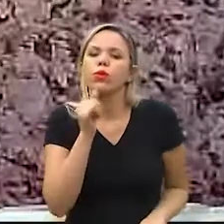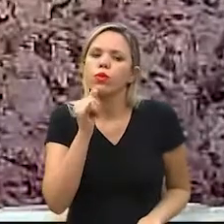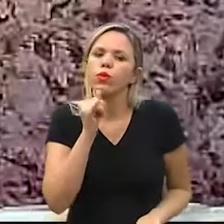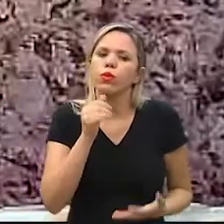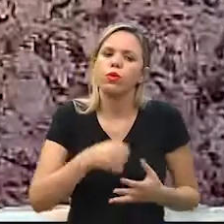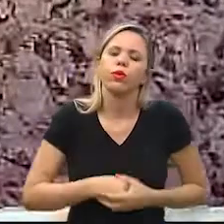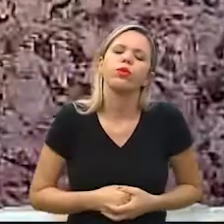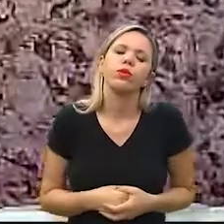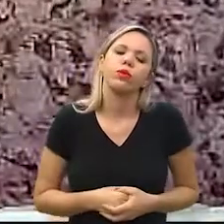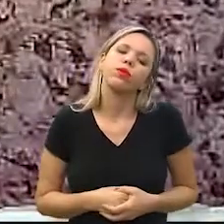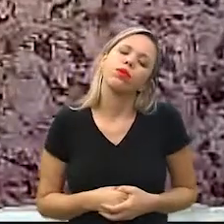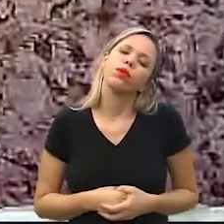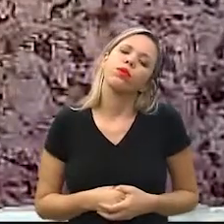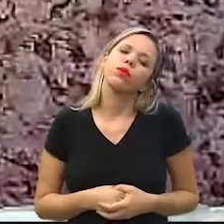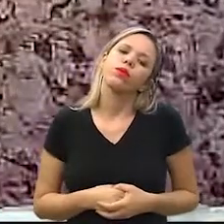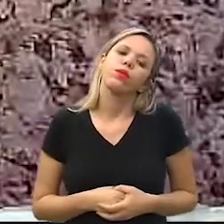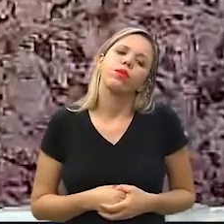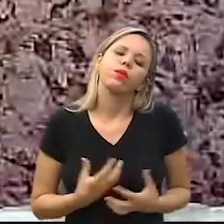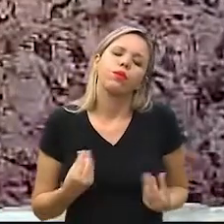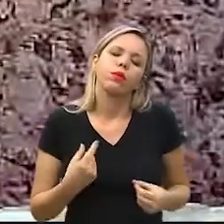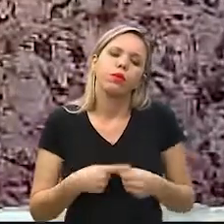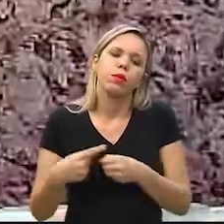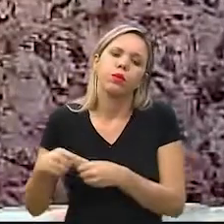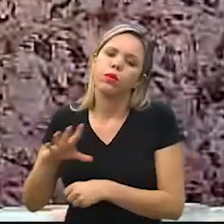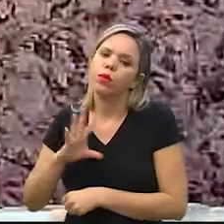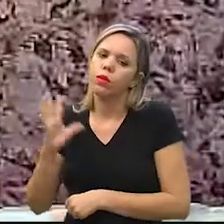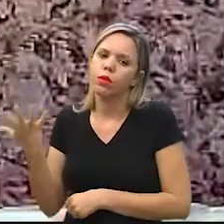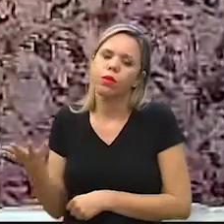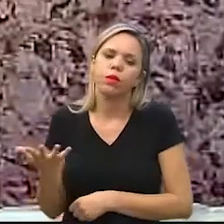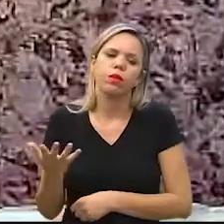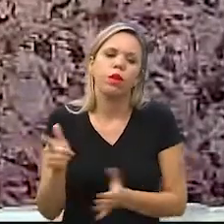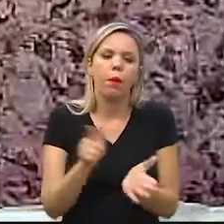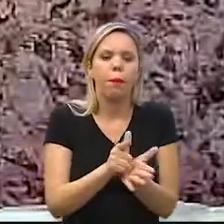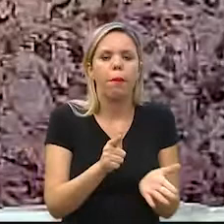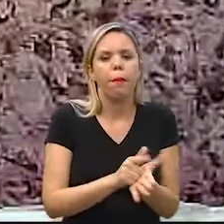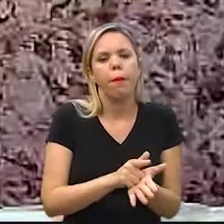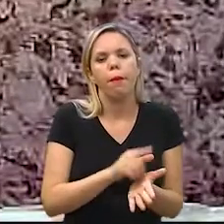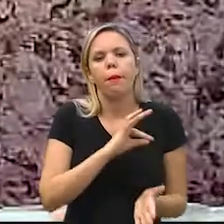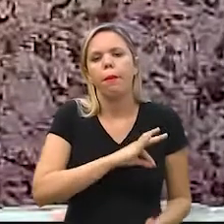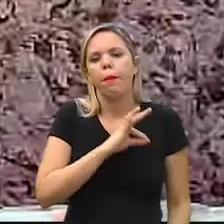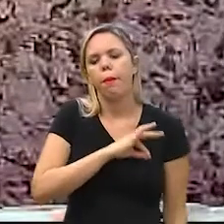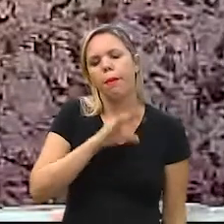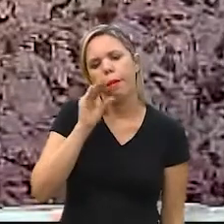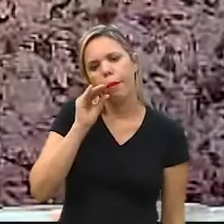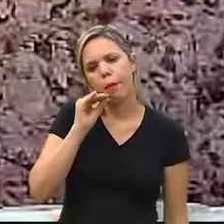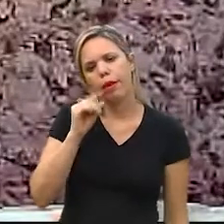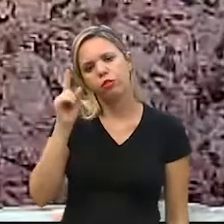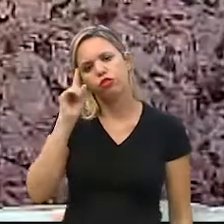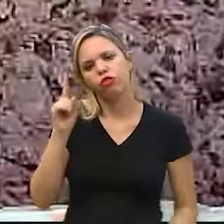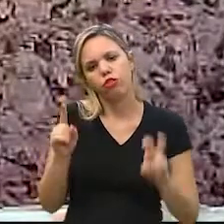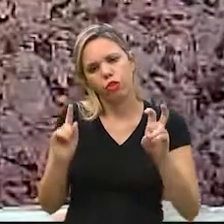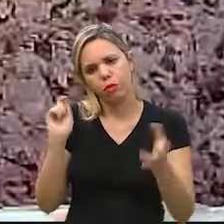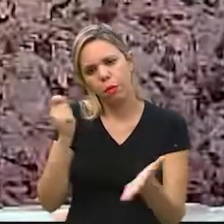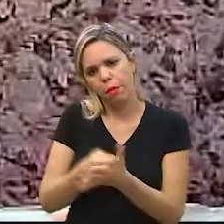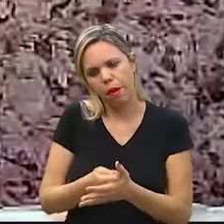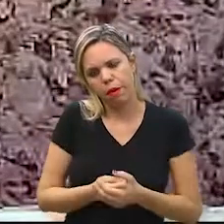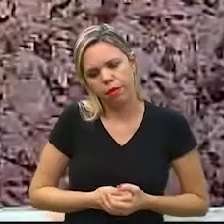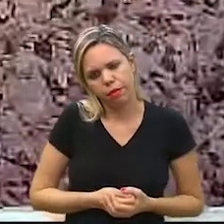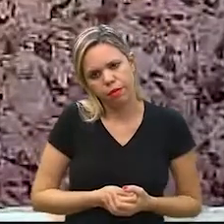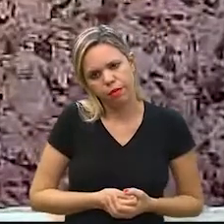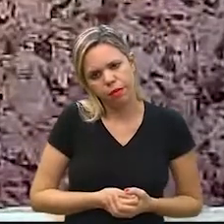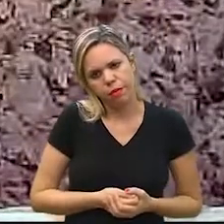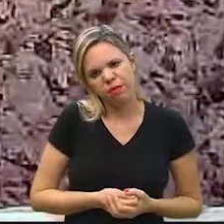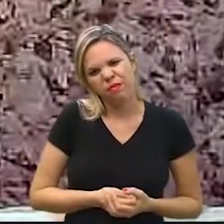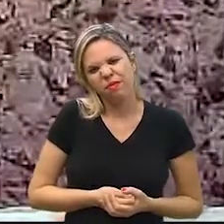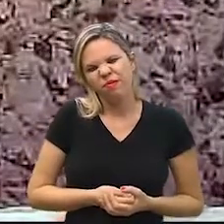exemplo, em muitos municípios, a folha de salários é paga no dia 5.